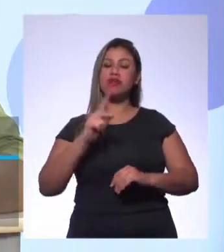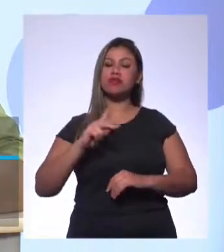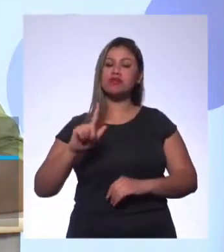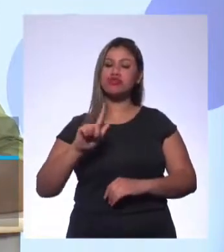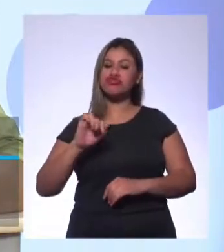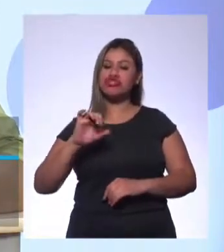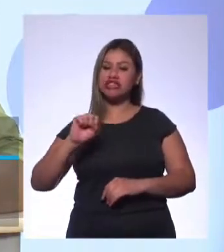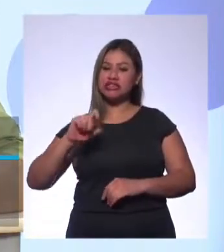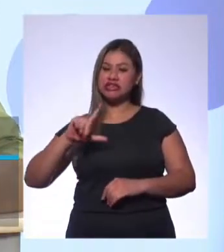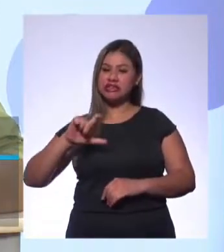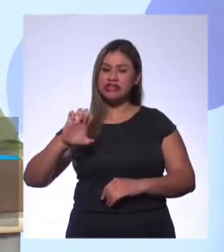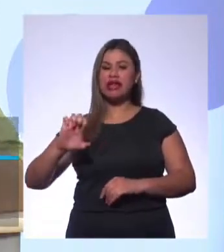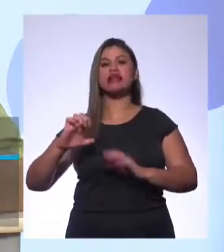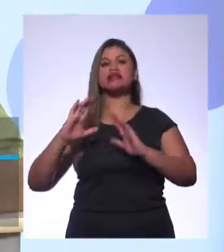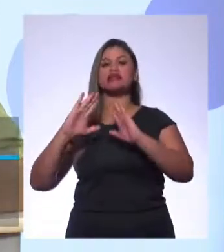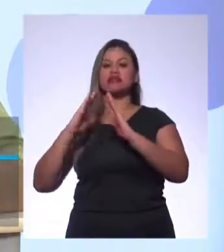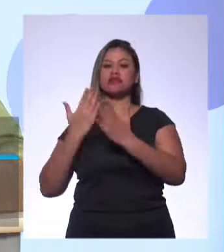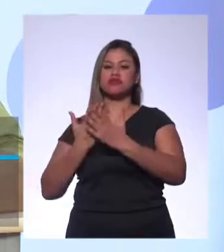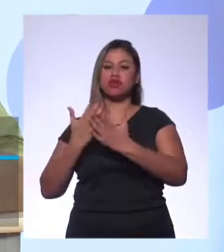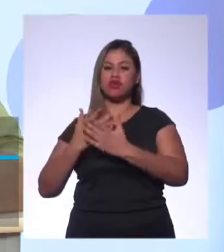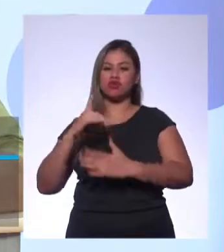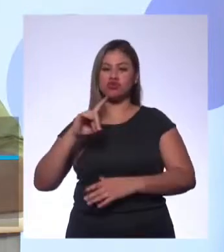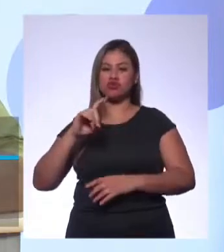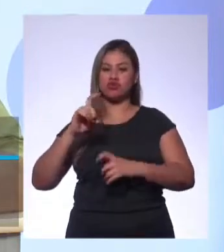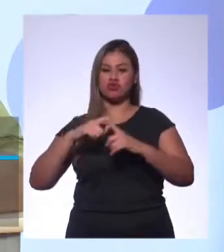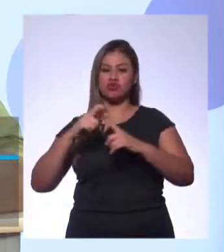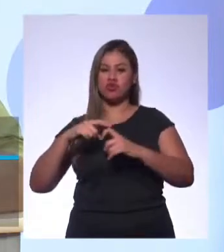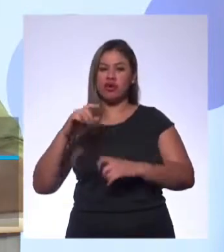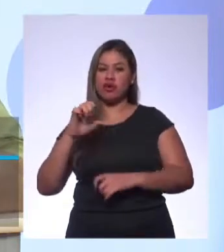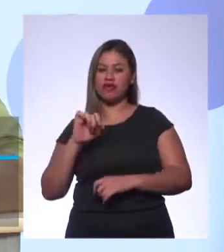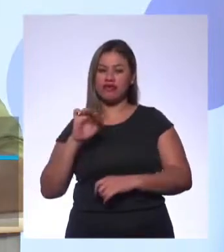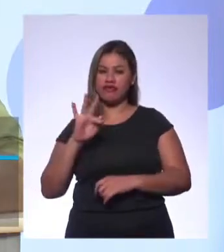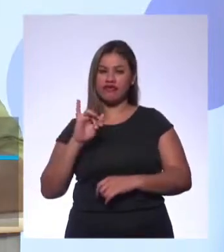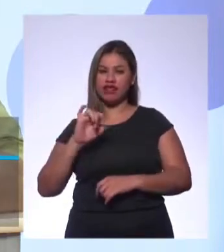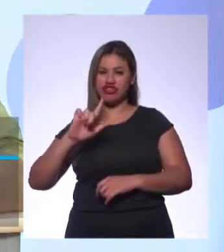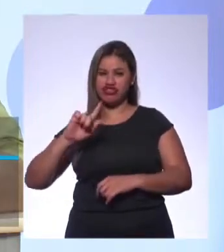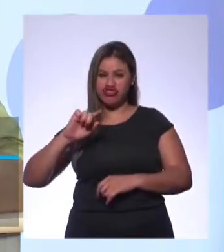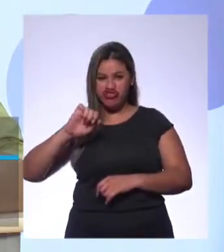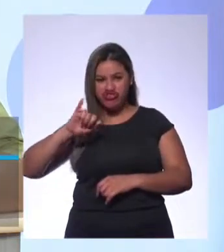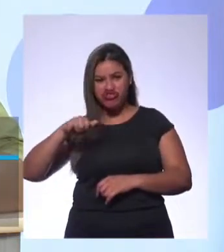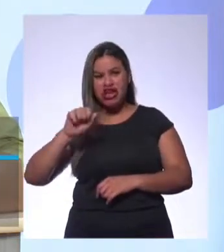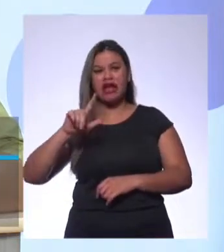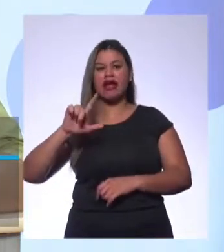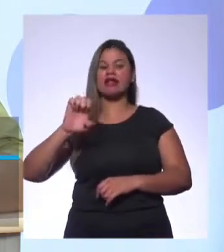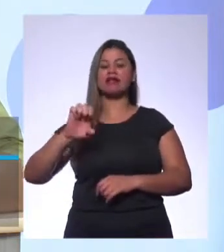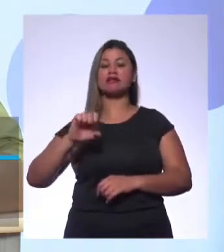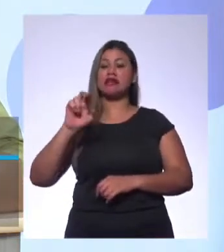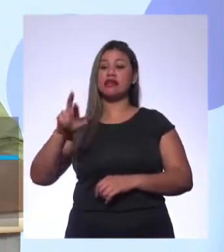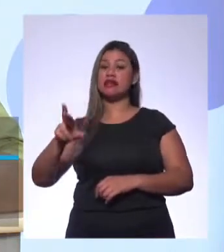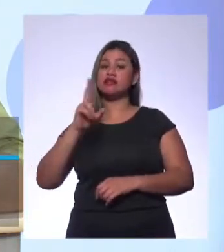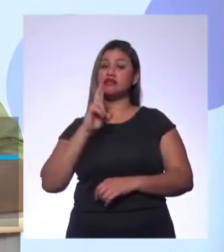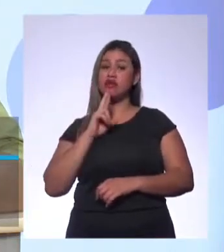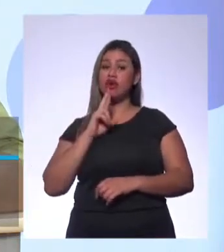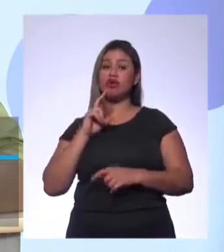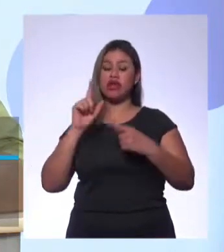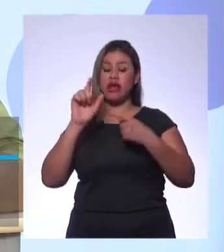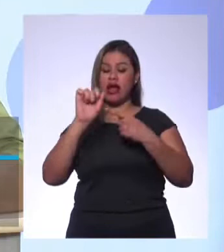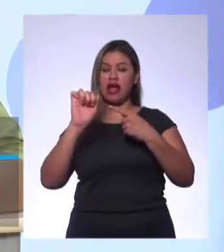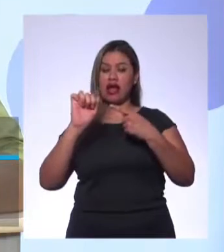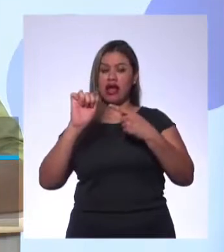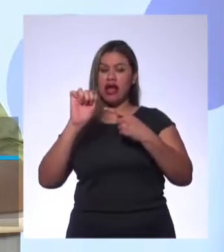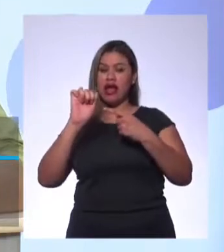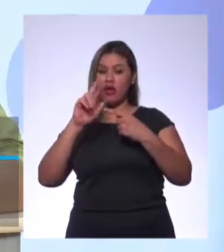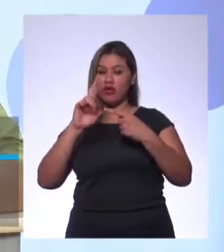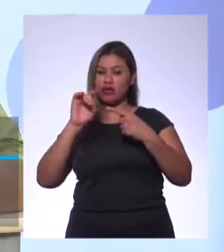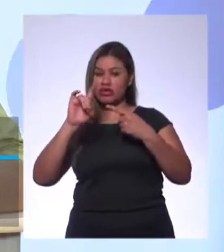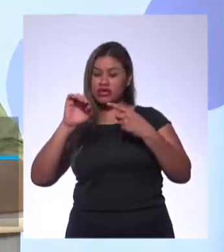Doutor Eufijales, presente. Ela pega aqui a resposta do aluno Rodrigo, da Aline e do Gabriel.